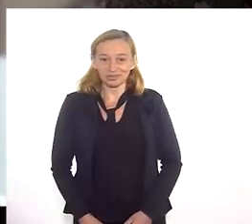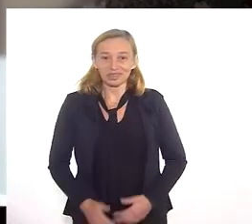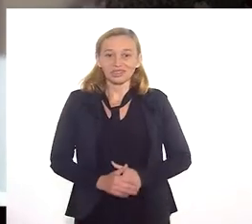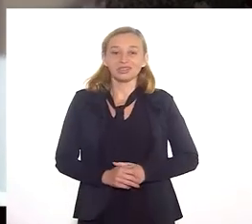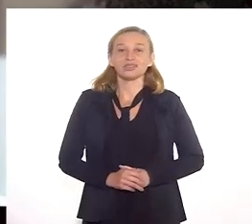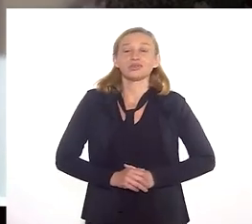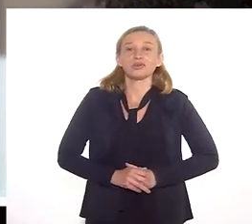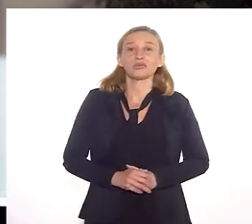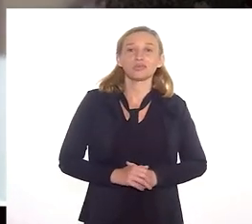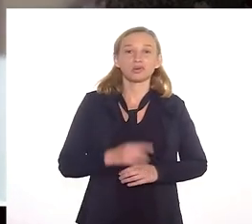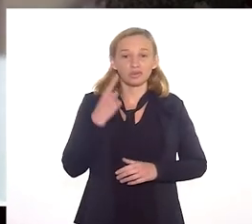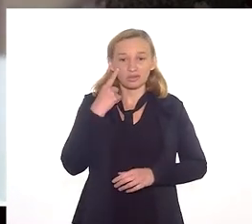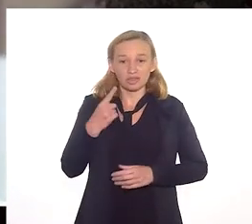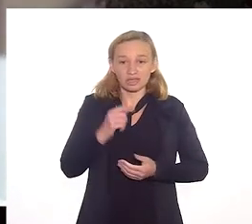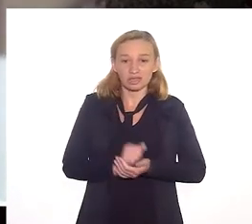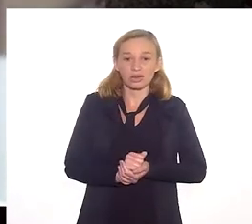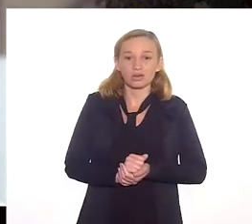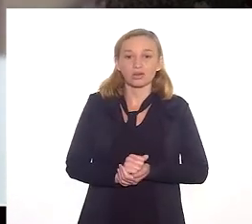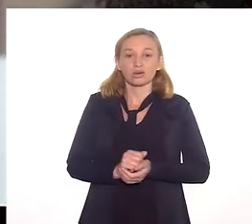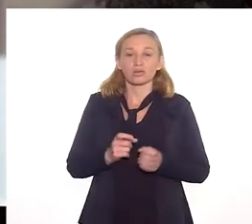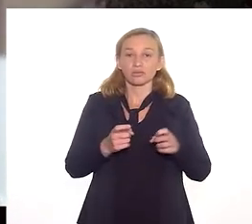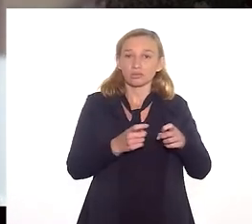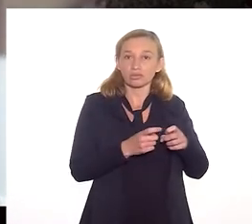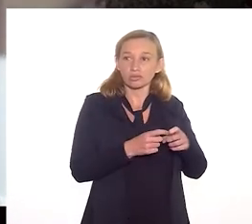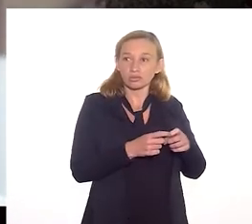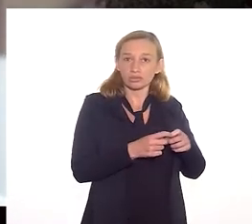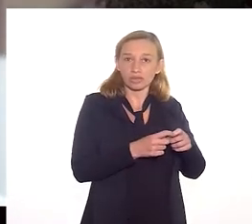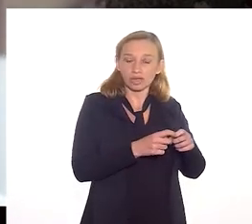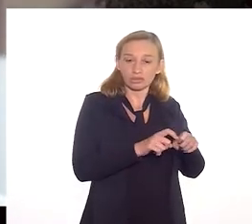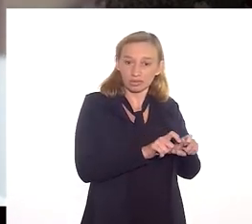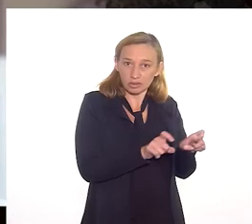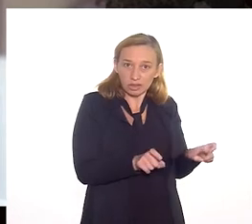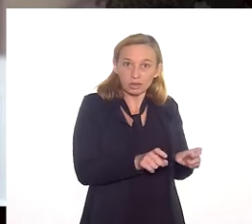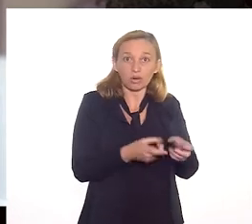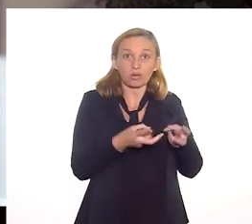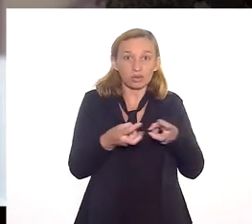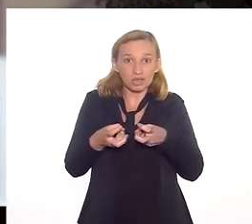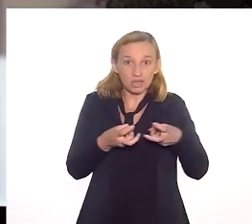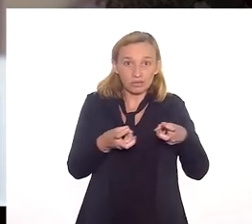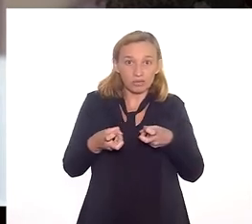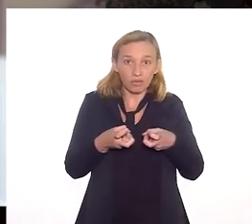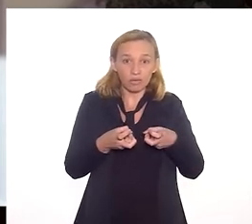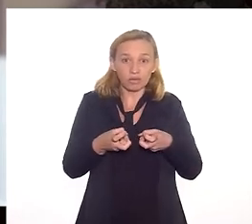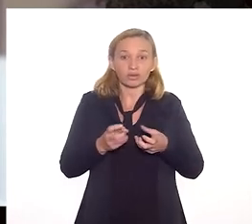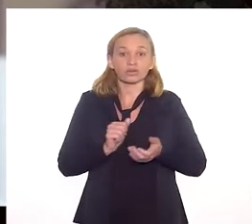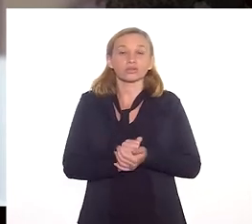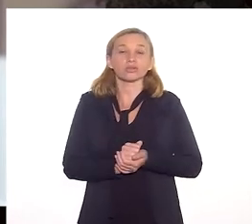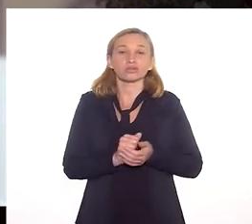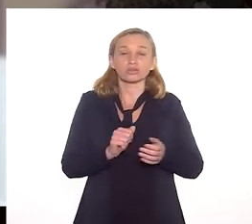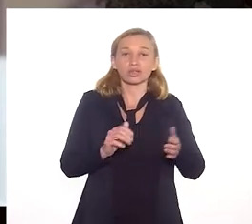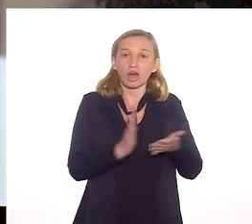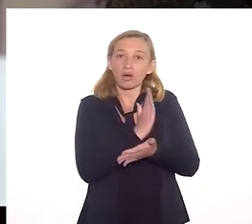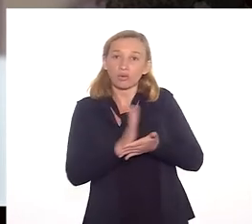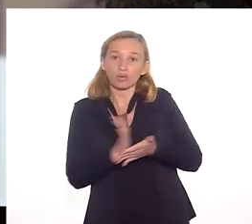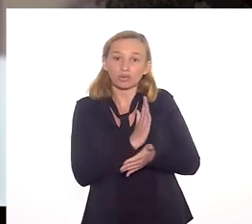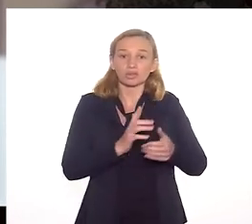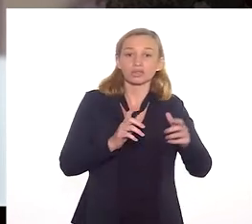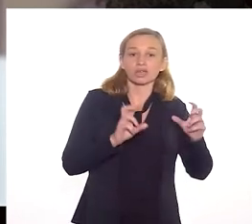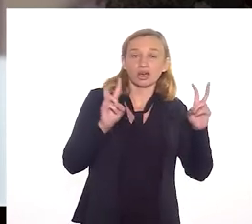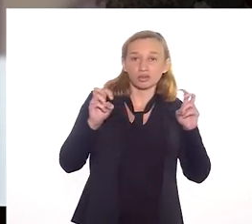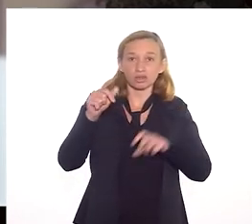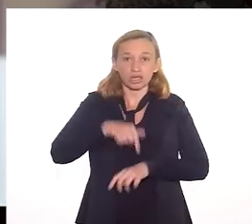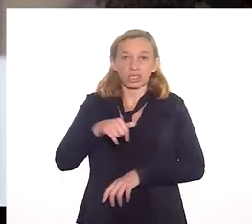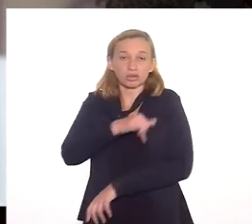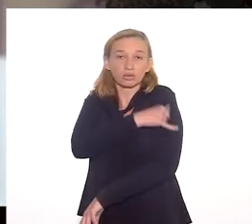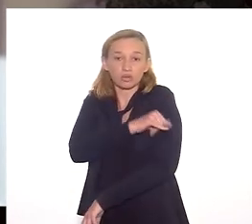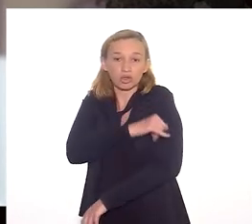do ponto de vista imunológico e obstétrico, e isso caracteriza, a gente observou isso nos casos de Manaus e em alguns casos aqui do